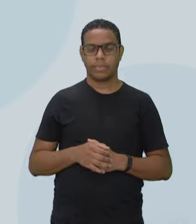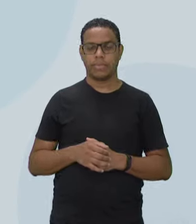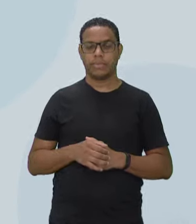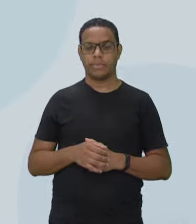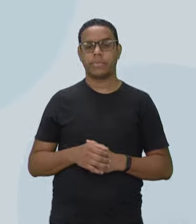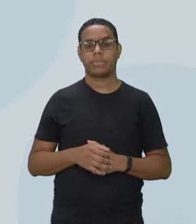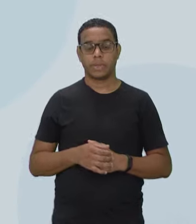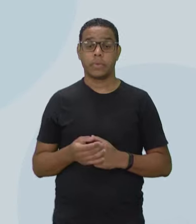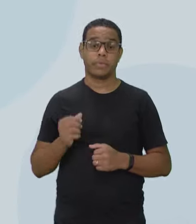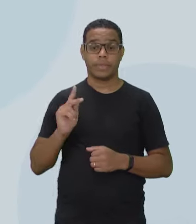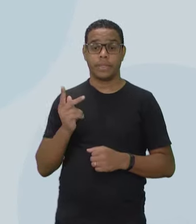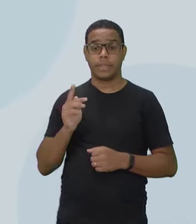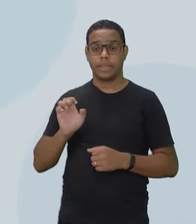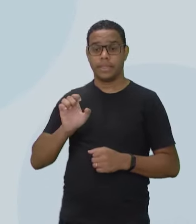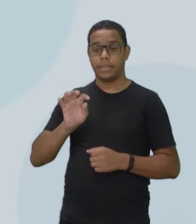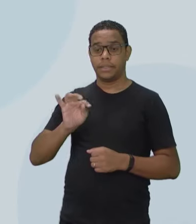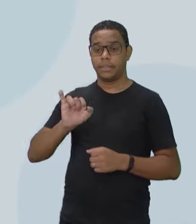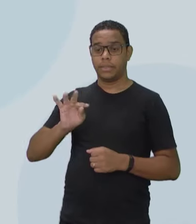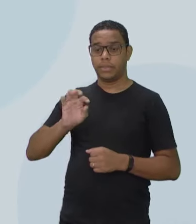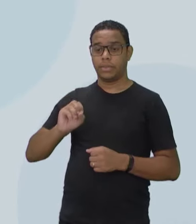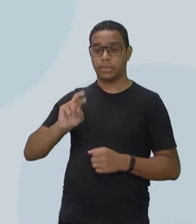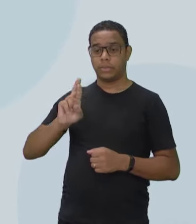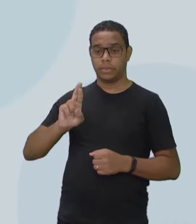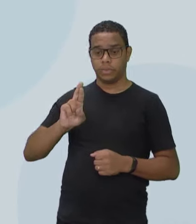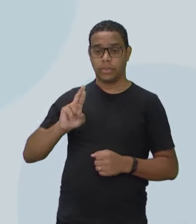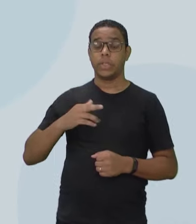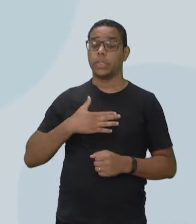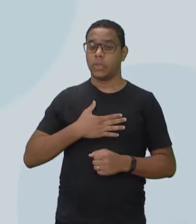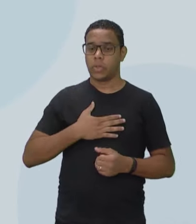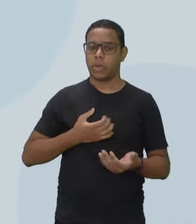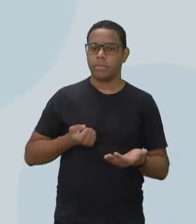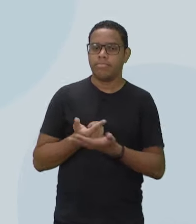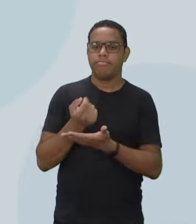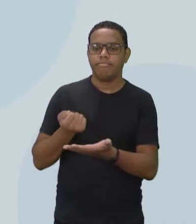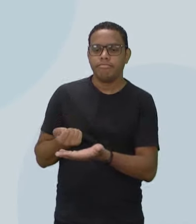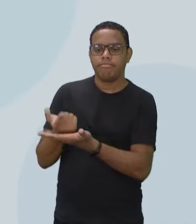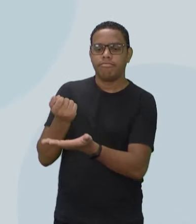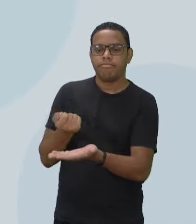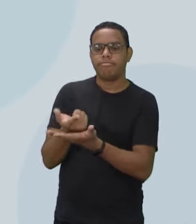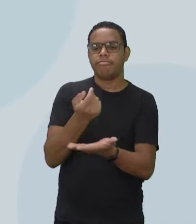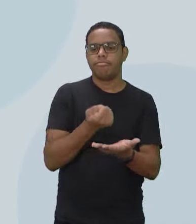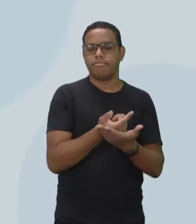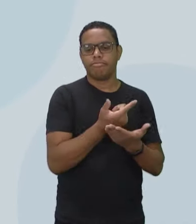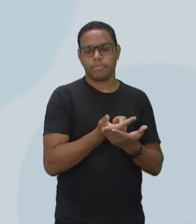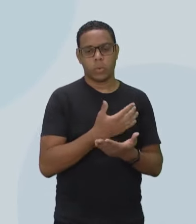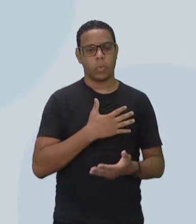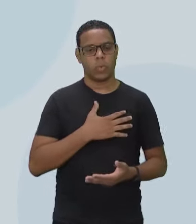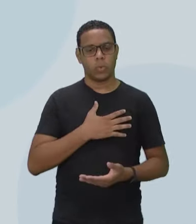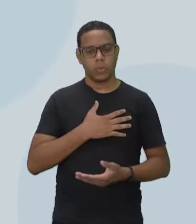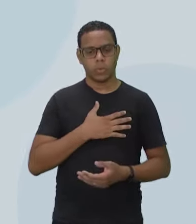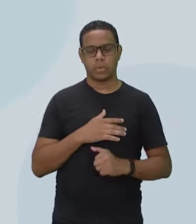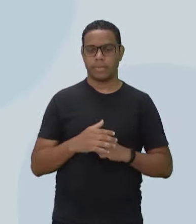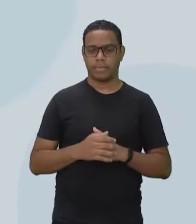O do Heitor, ele gostava de gastar, ele